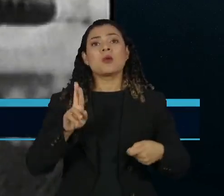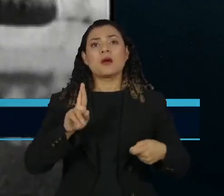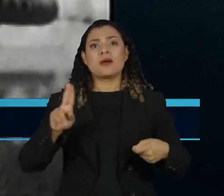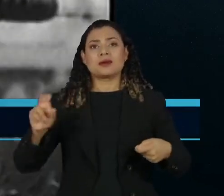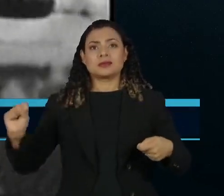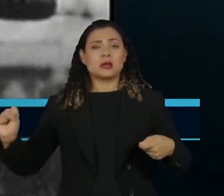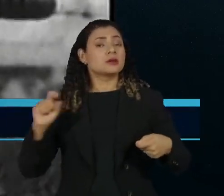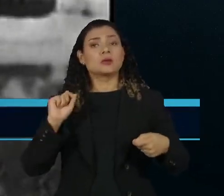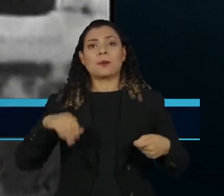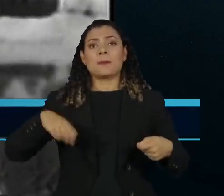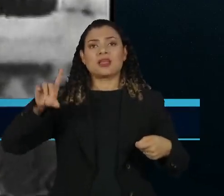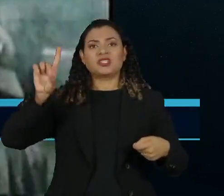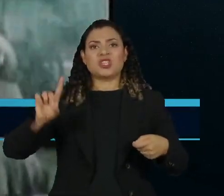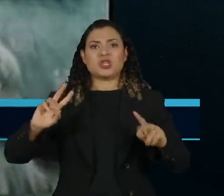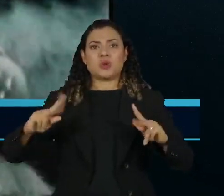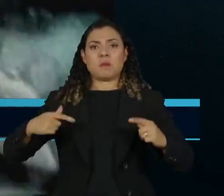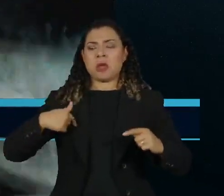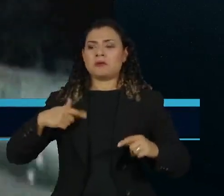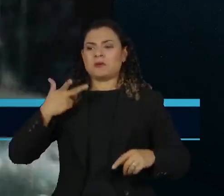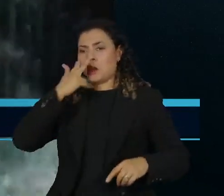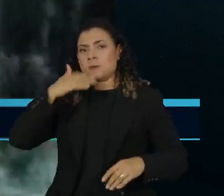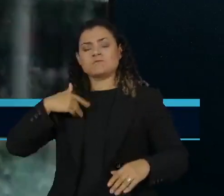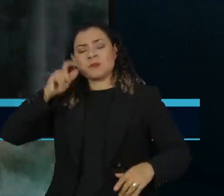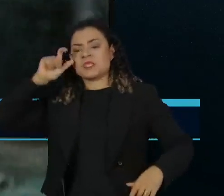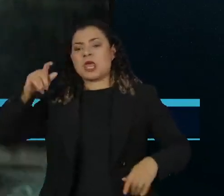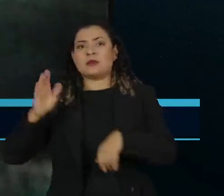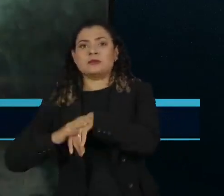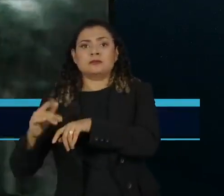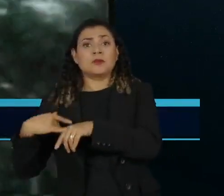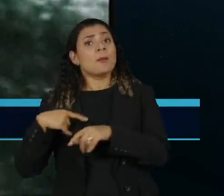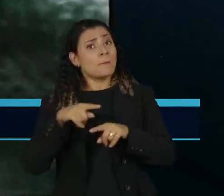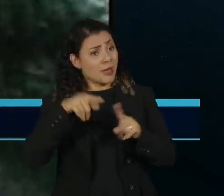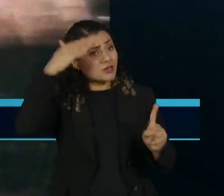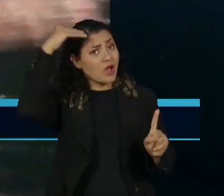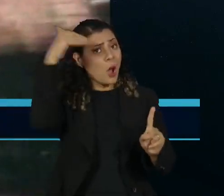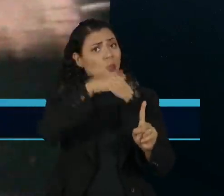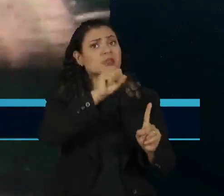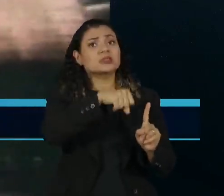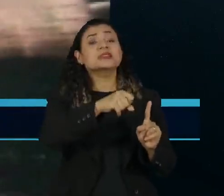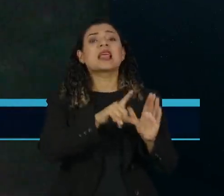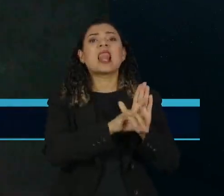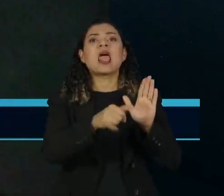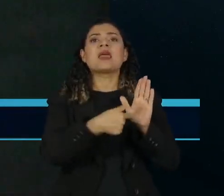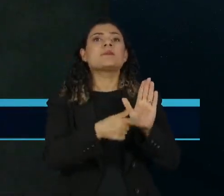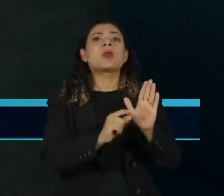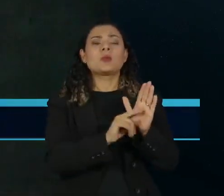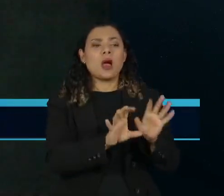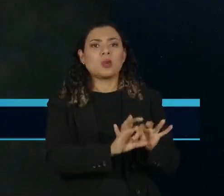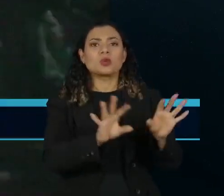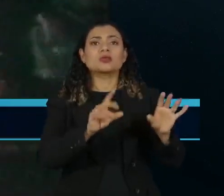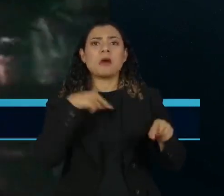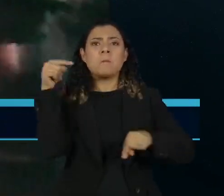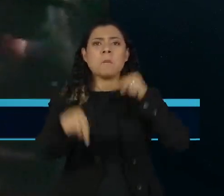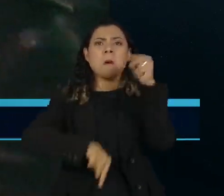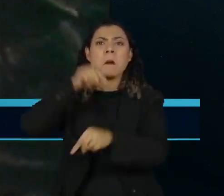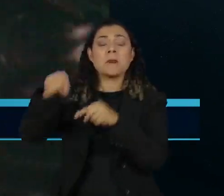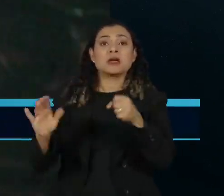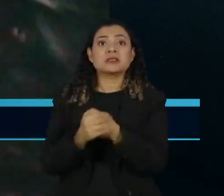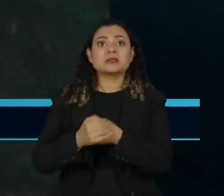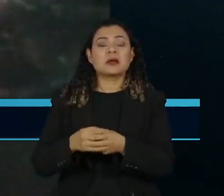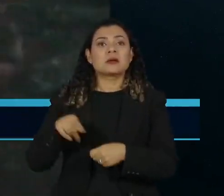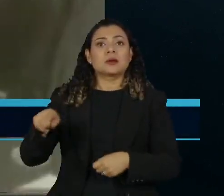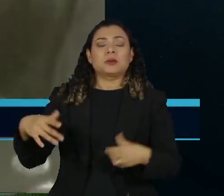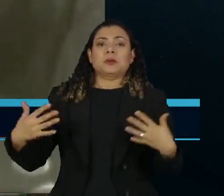estava acima dos direitos humanos. Kissinger foi acusado de violar a lei internacional ao autorizar um bombardeio secreto no